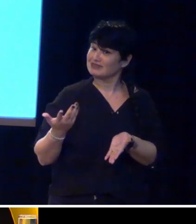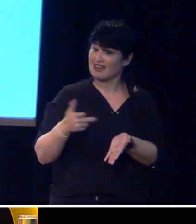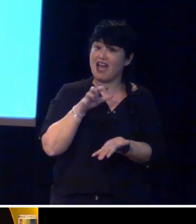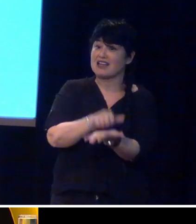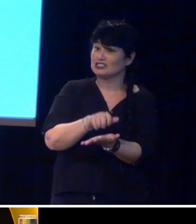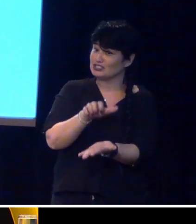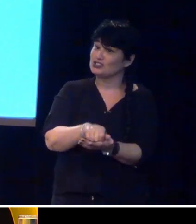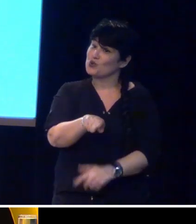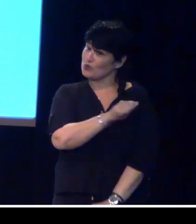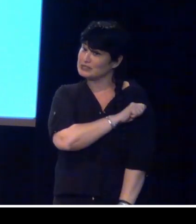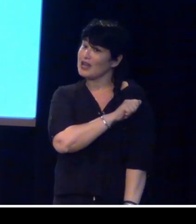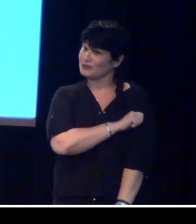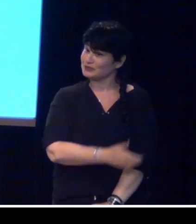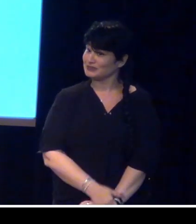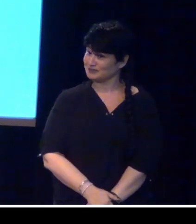registro dos alunos.